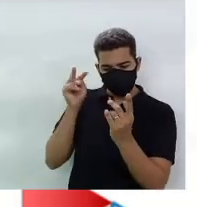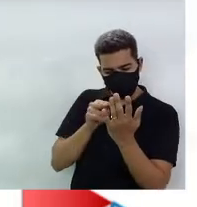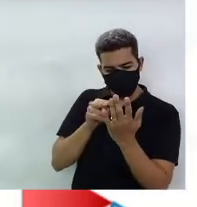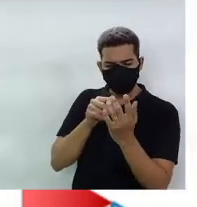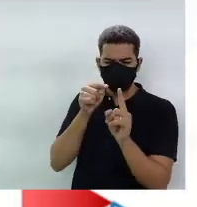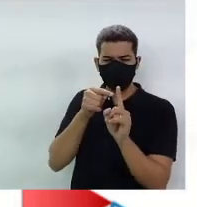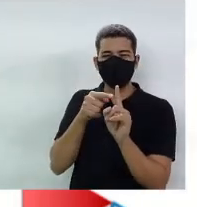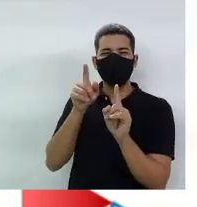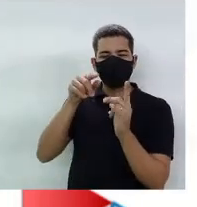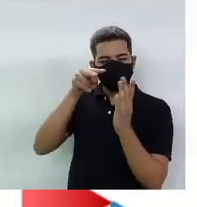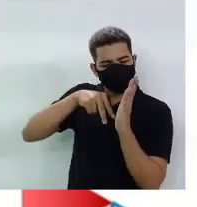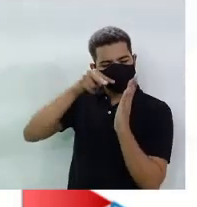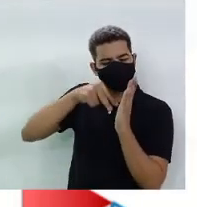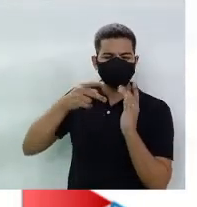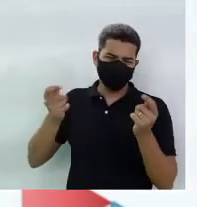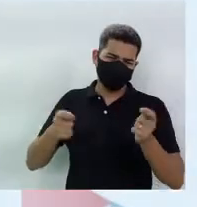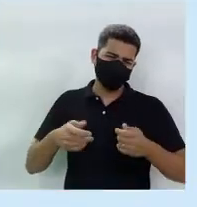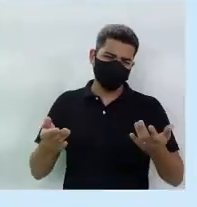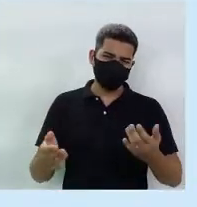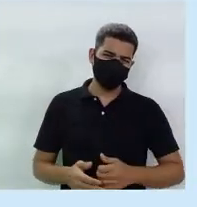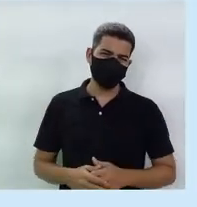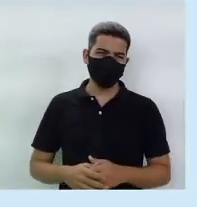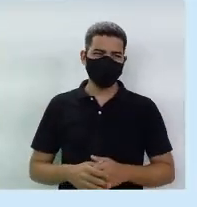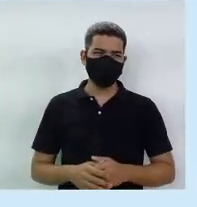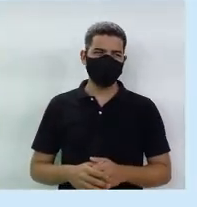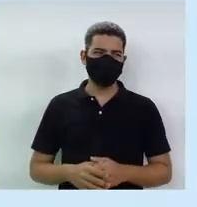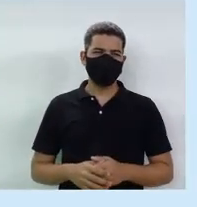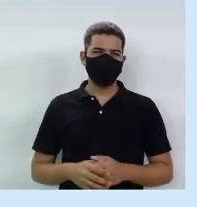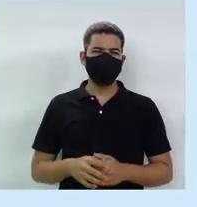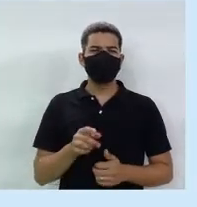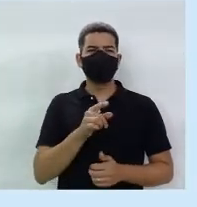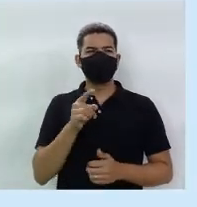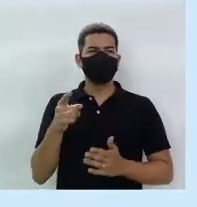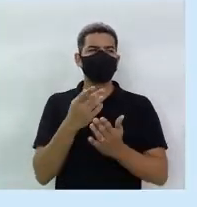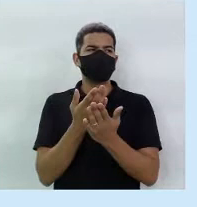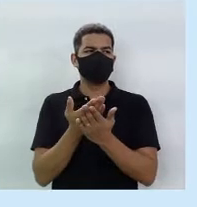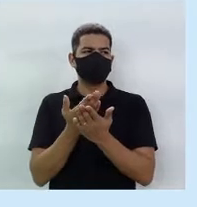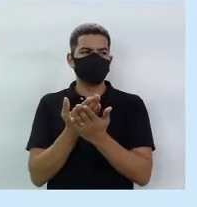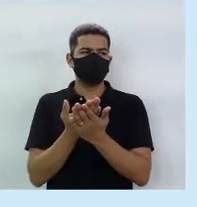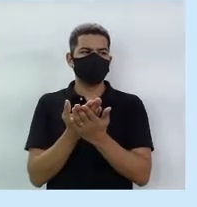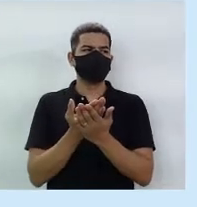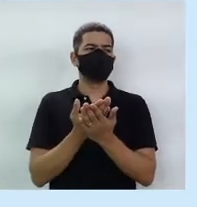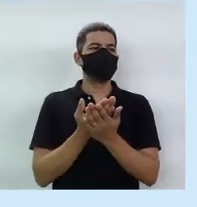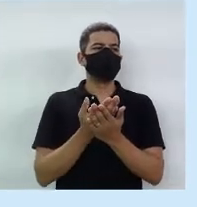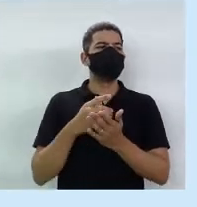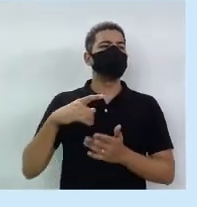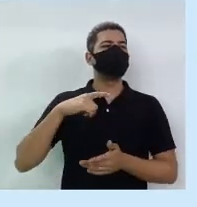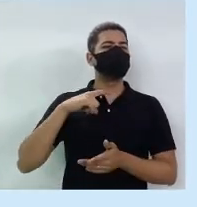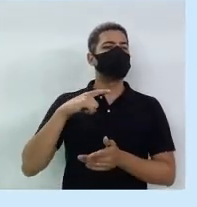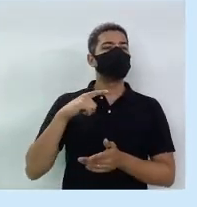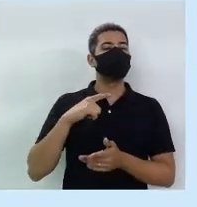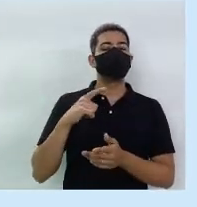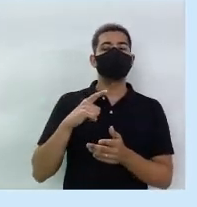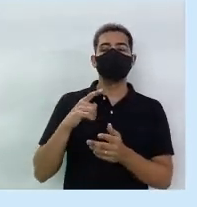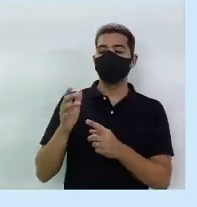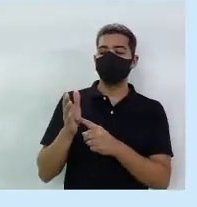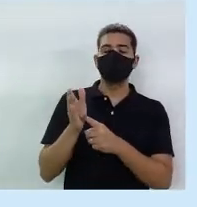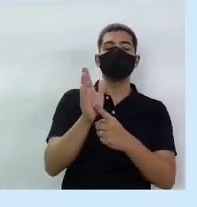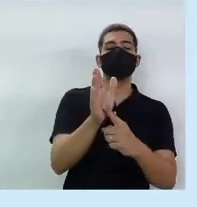leitor. Prestem bem atenção. Lembrando sempre, estudantes, o texto ele é dirigido a quem? A